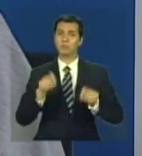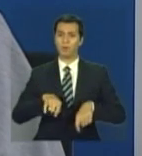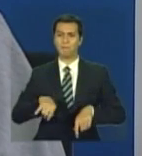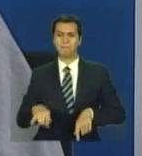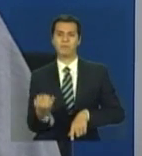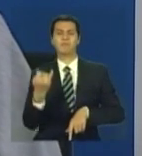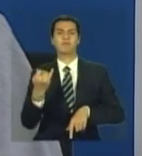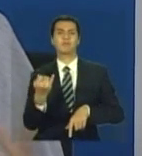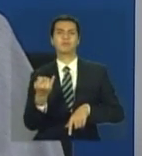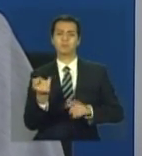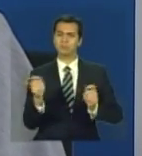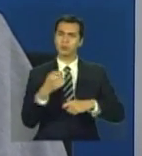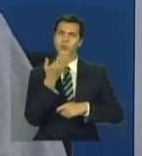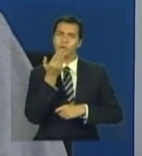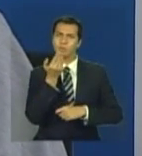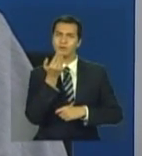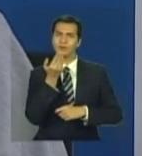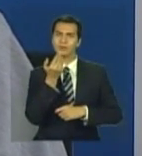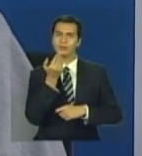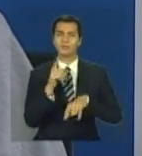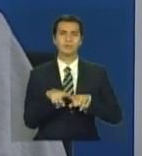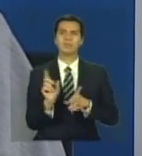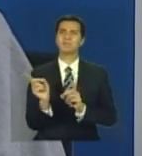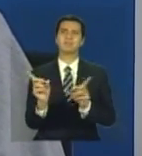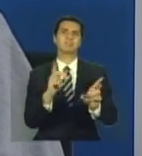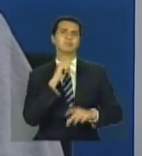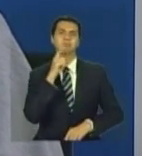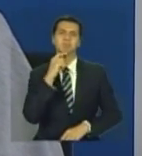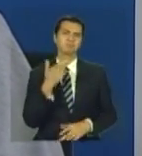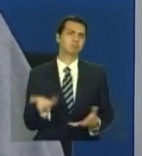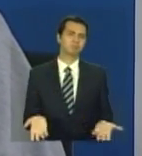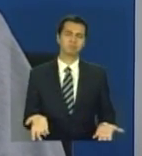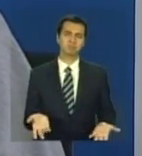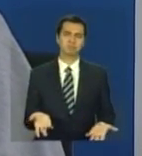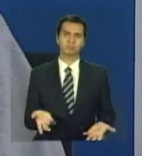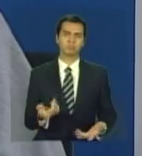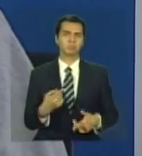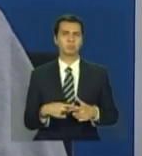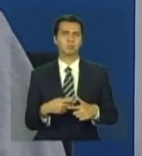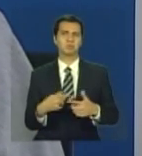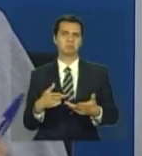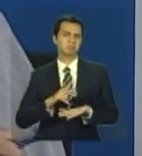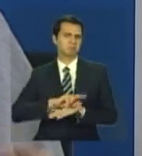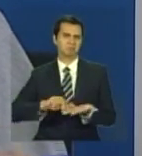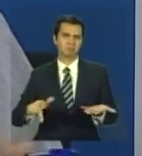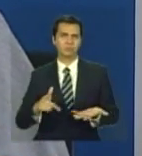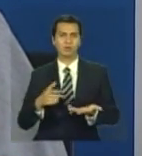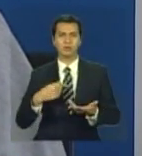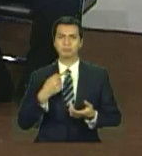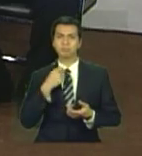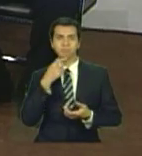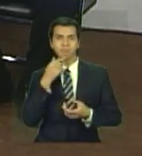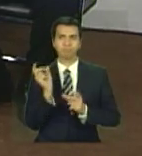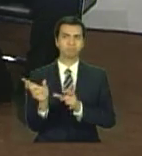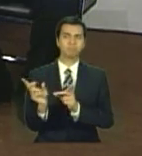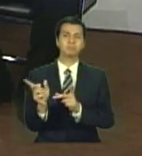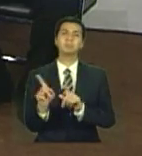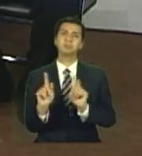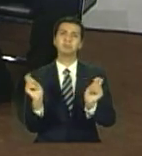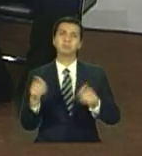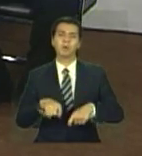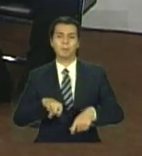boas condições de nutrição, mas não tem tanto valor comercial, né, por diversos motivos. Isso é uma rede, né,